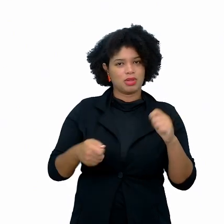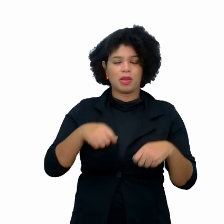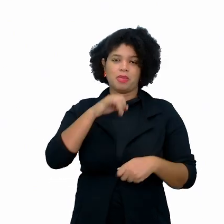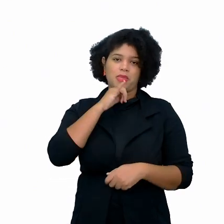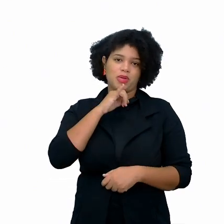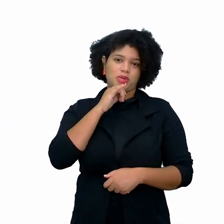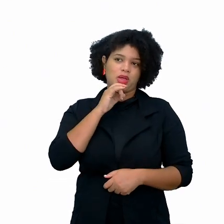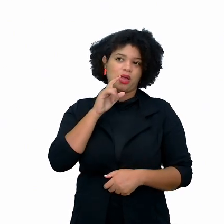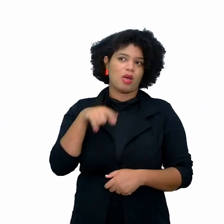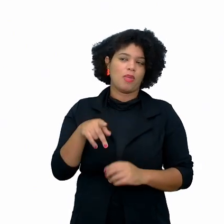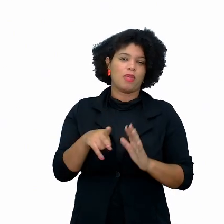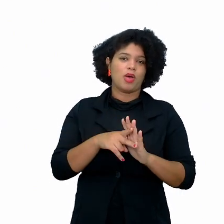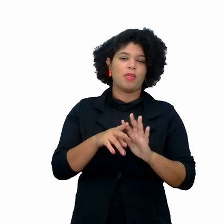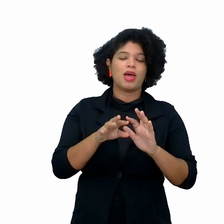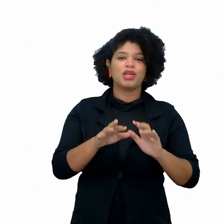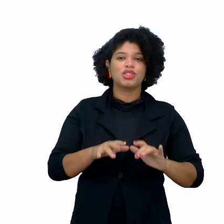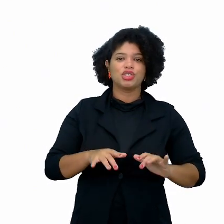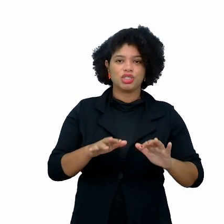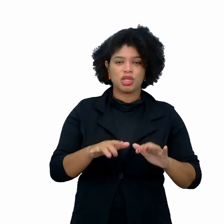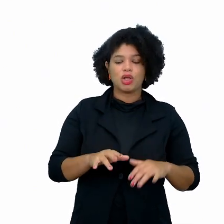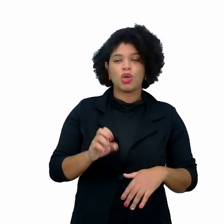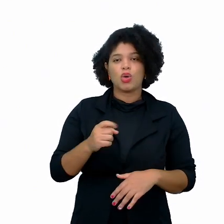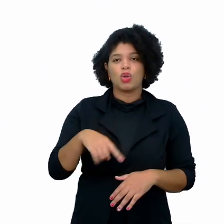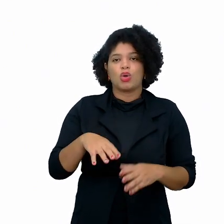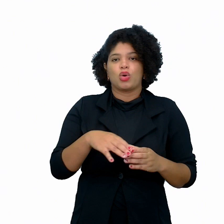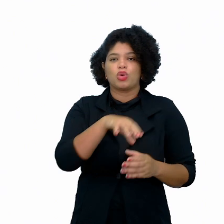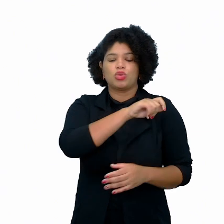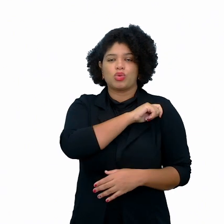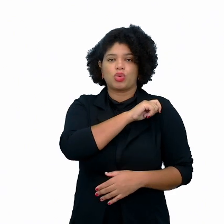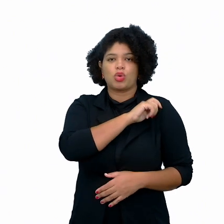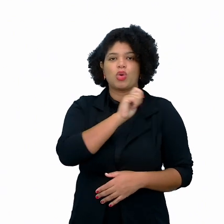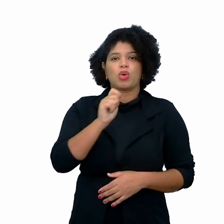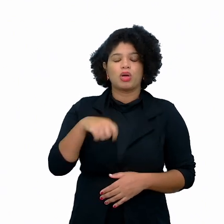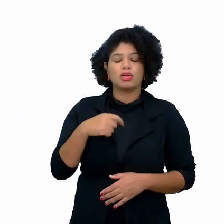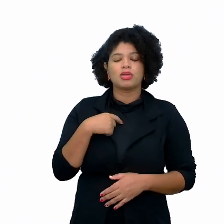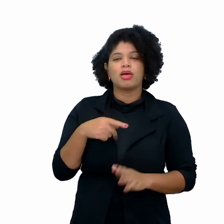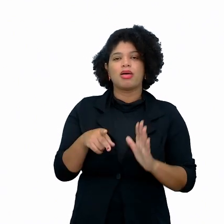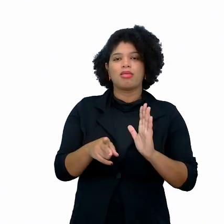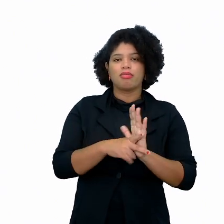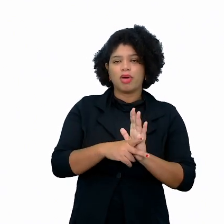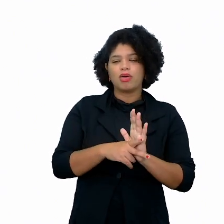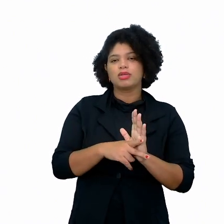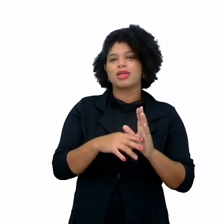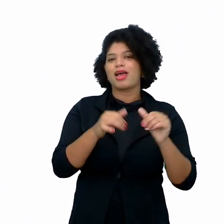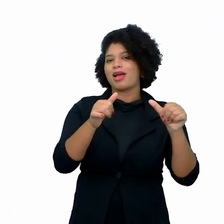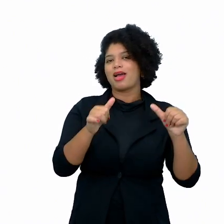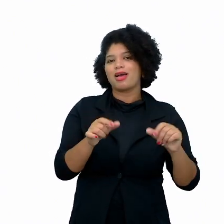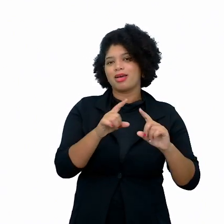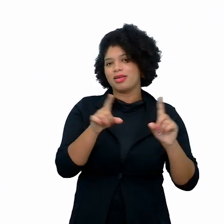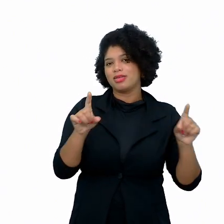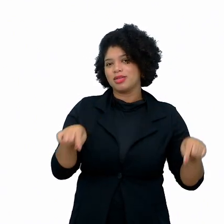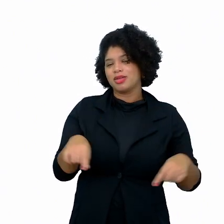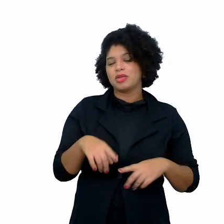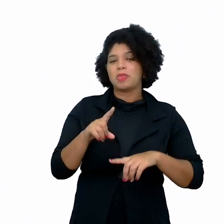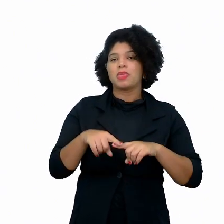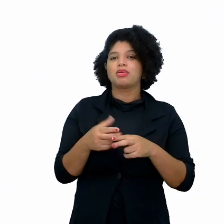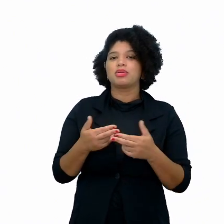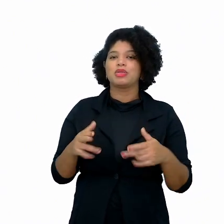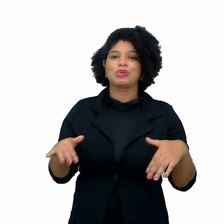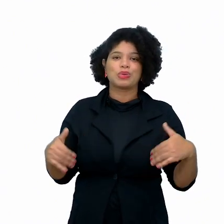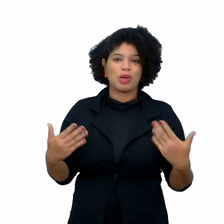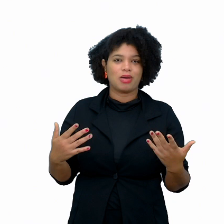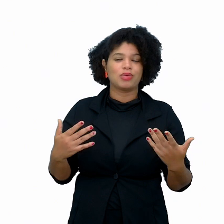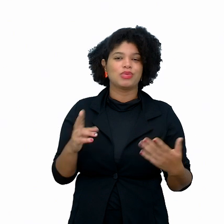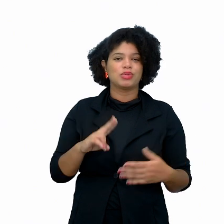serão digitados ou se os estudantes passarão a limpo em cartazes, quais materiais eles